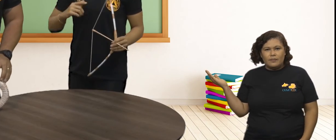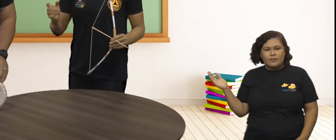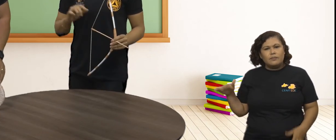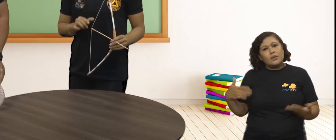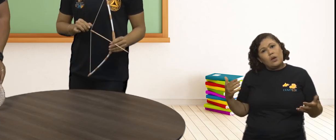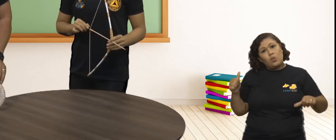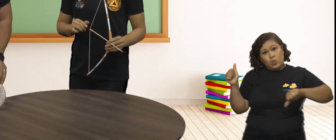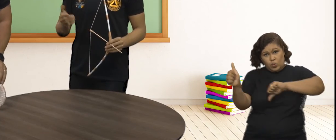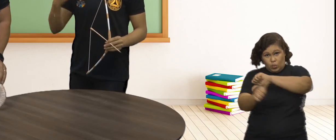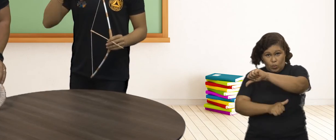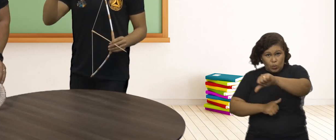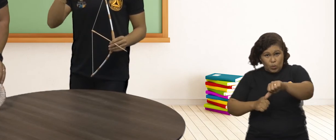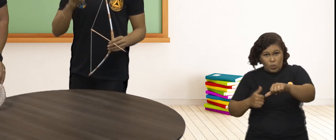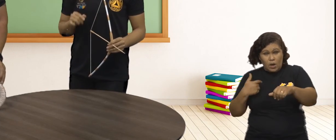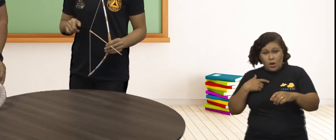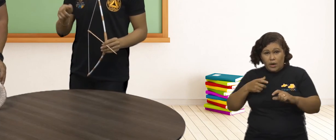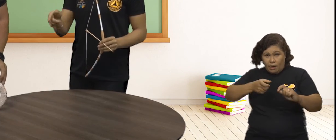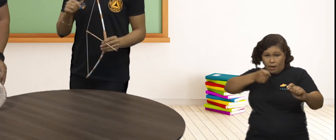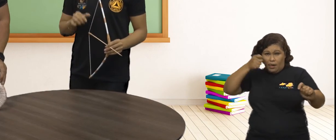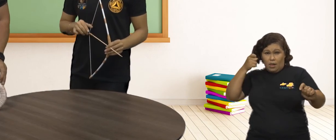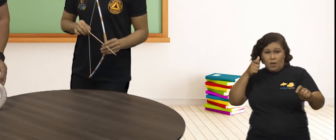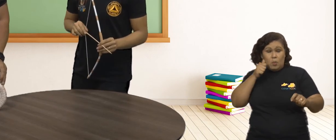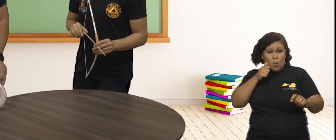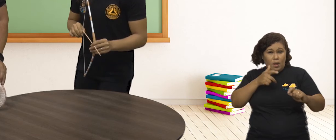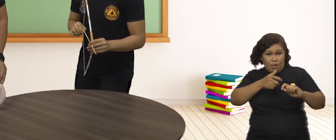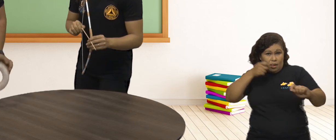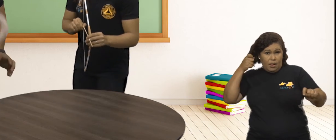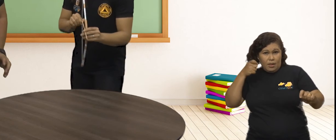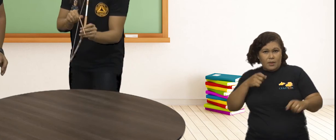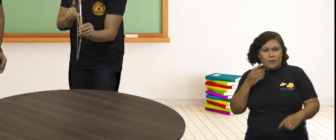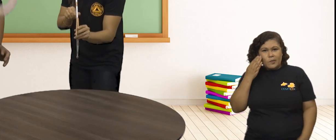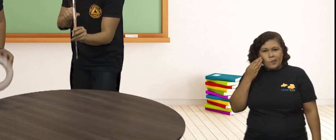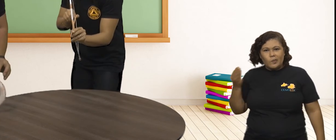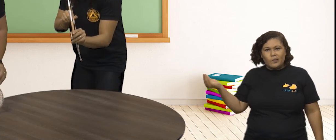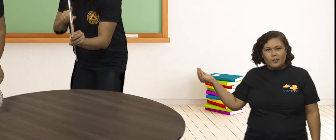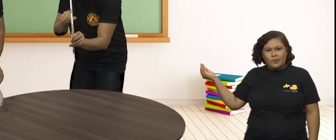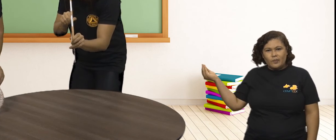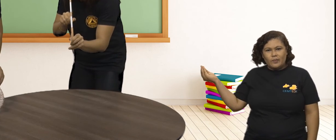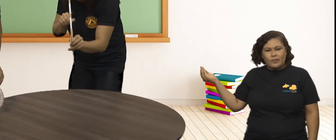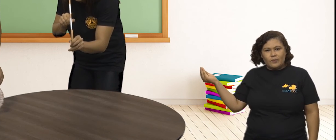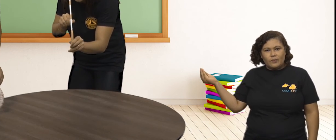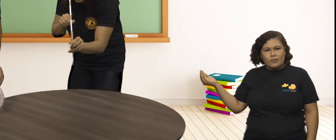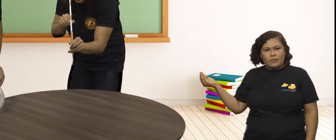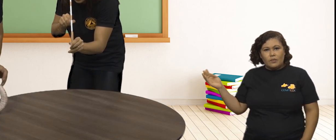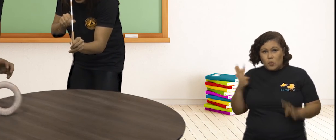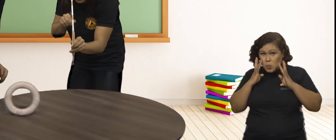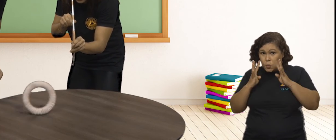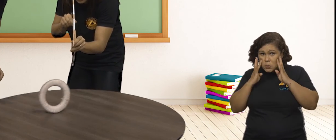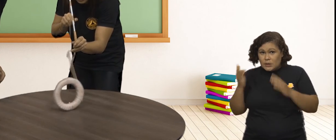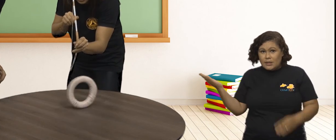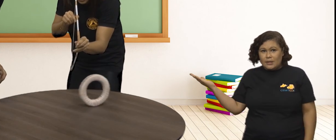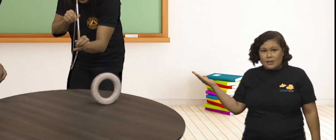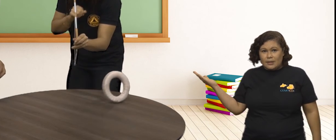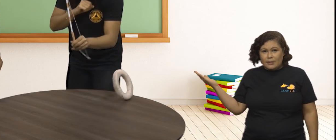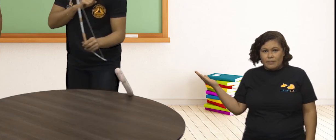turma, nós invertemos as posições e agora eu vou tentar acertar o tá, combinado? Vamos lá. Concentra.